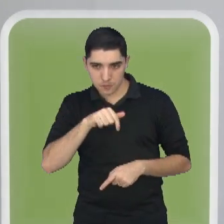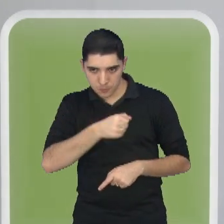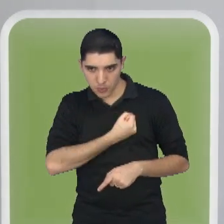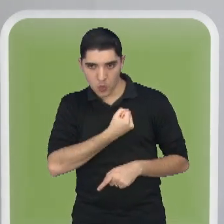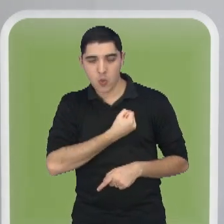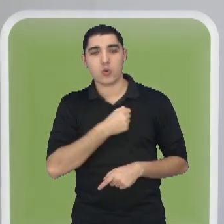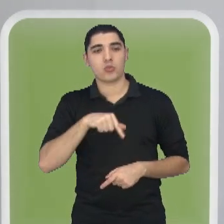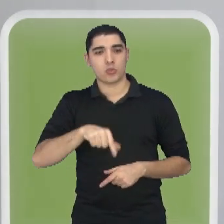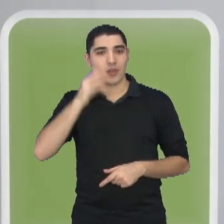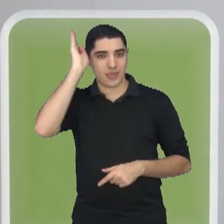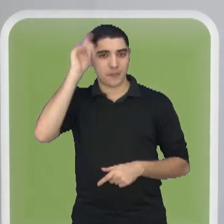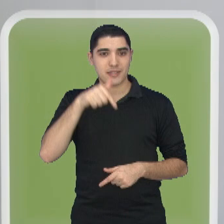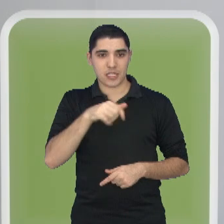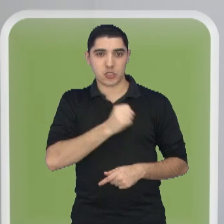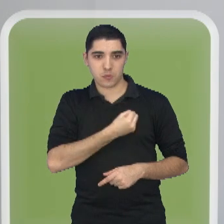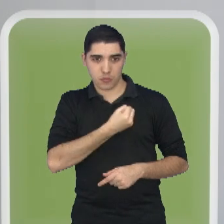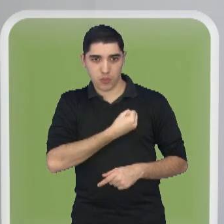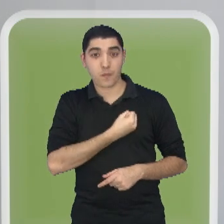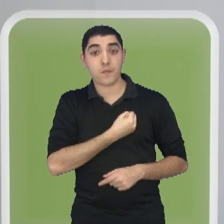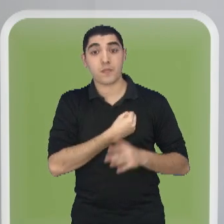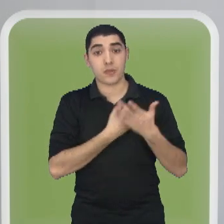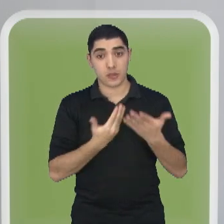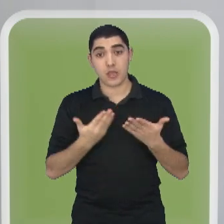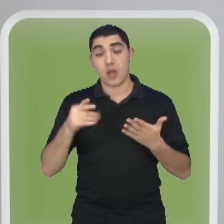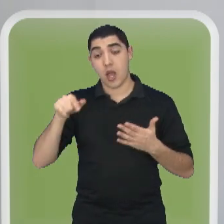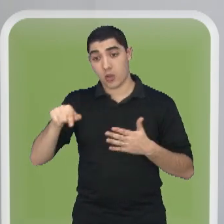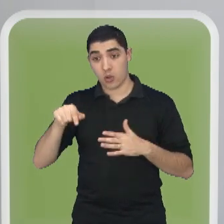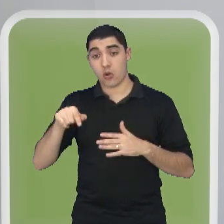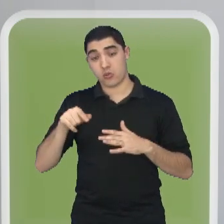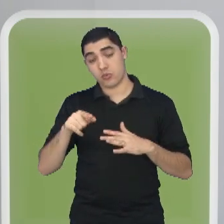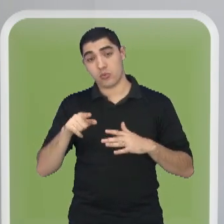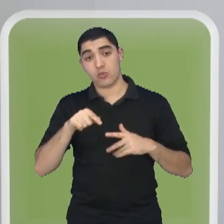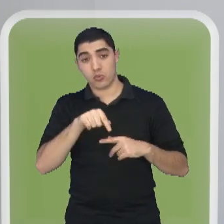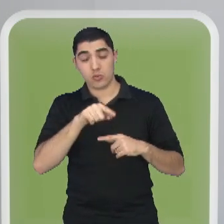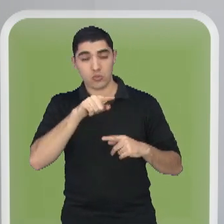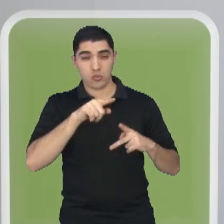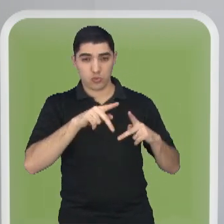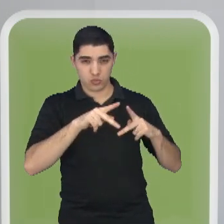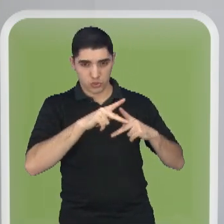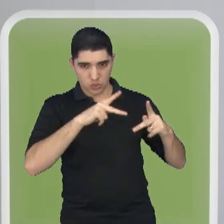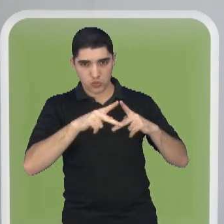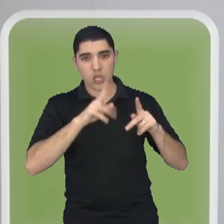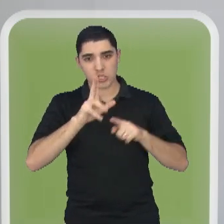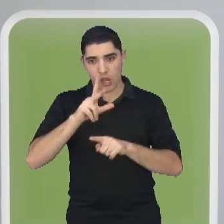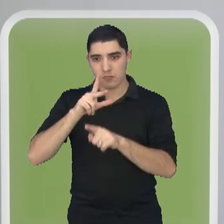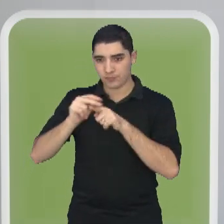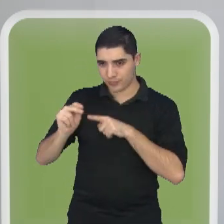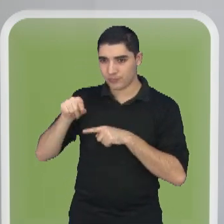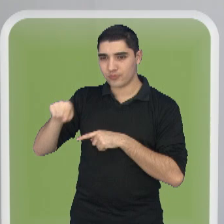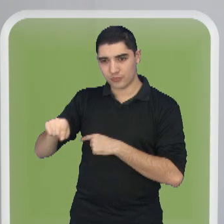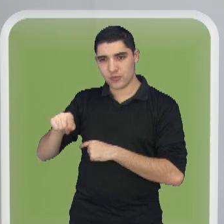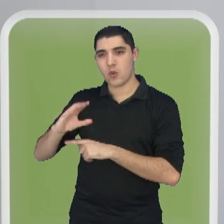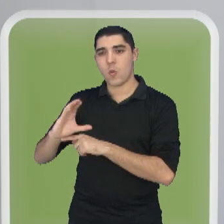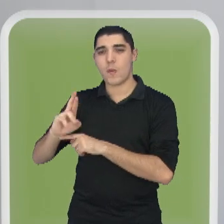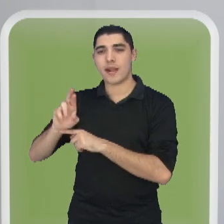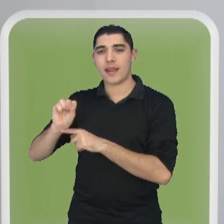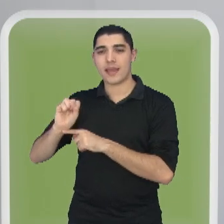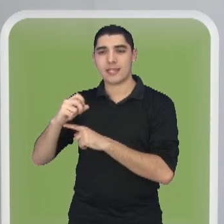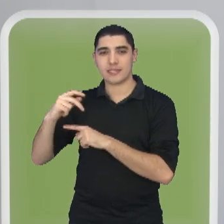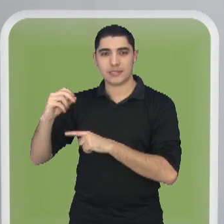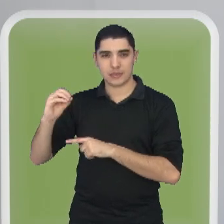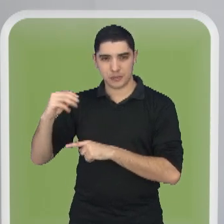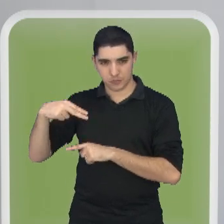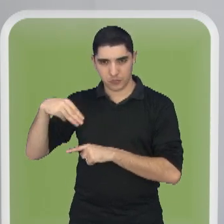São José é justamente o saldo de gols, porque o São José já enfrentou o Crespon, o Taubaté ainda vai enfrentar, portanto aqui,